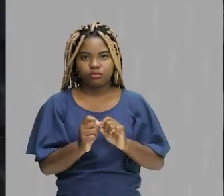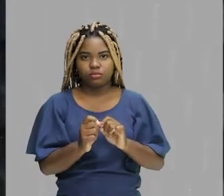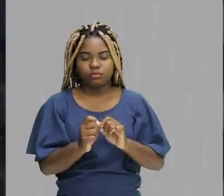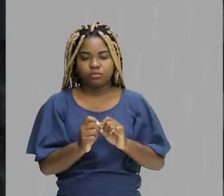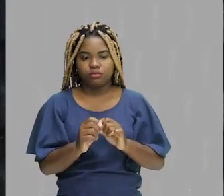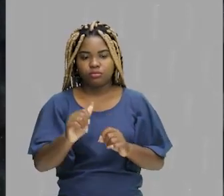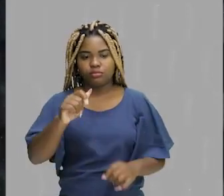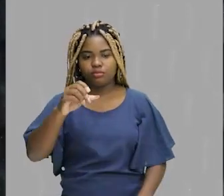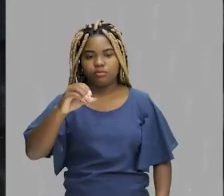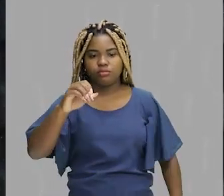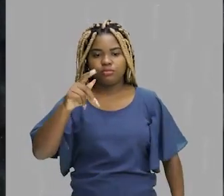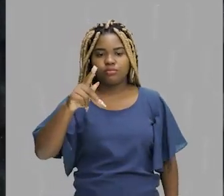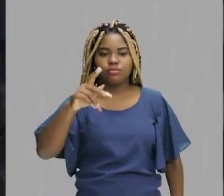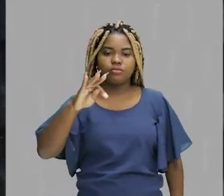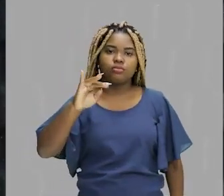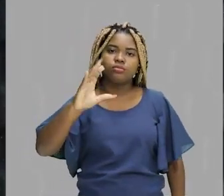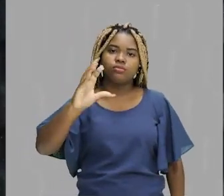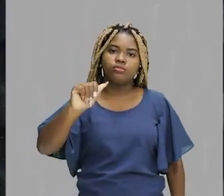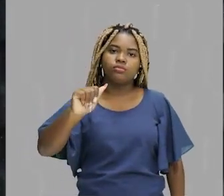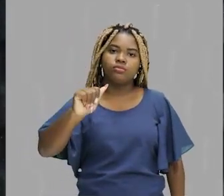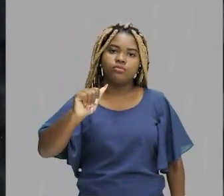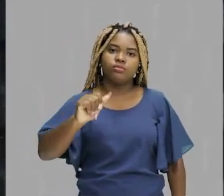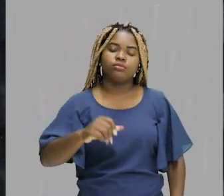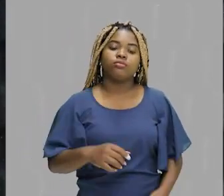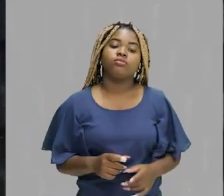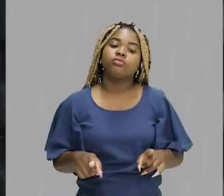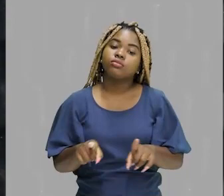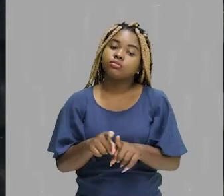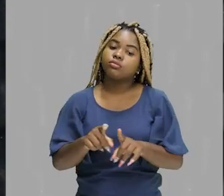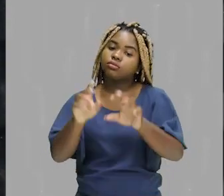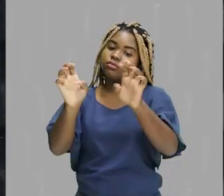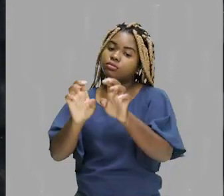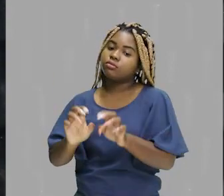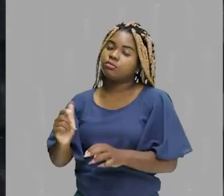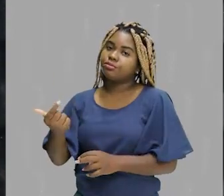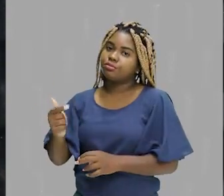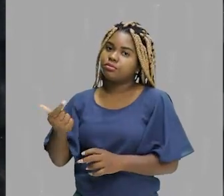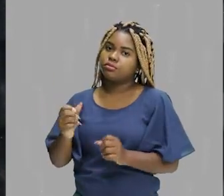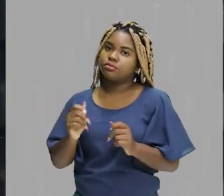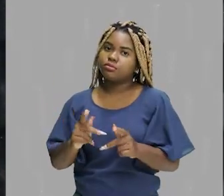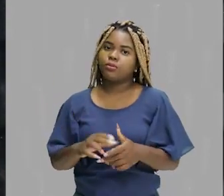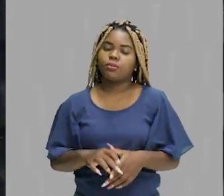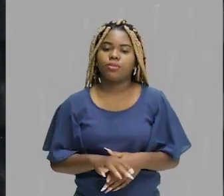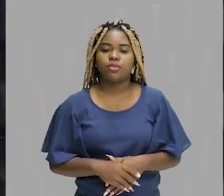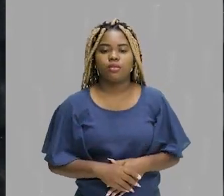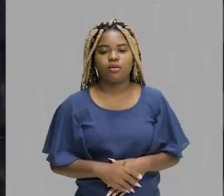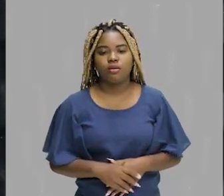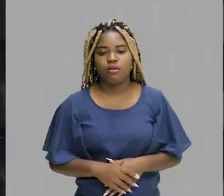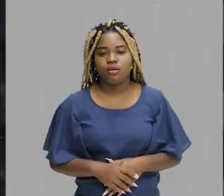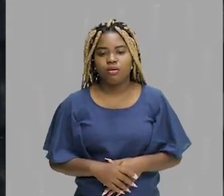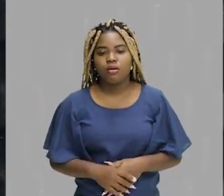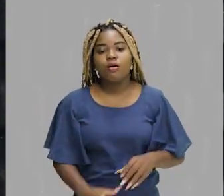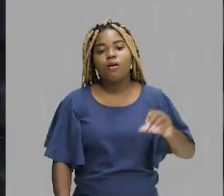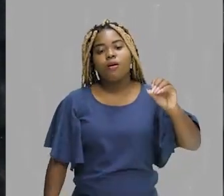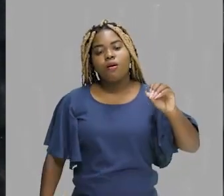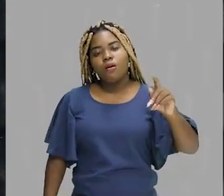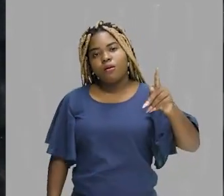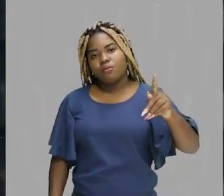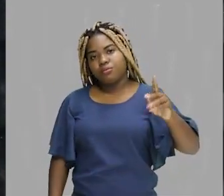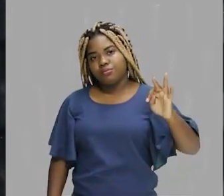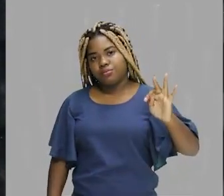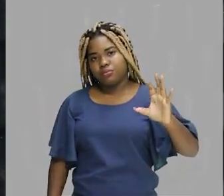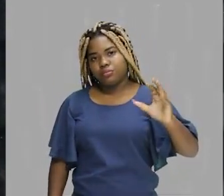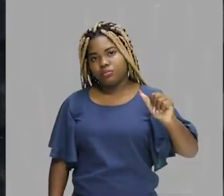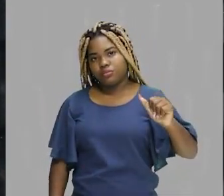atividade óptica e estruturas que não vão apresentar atividade óptica. A atividade óptica, turma, ela